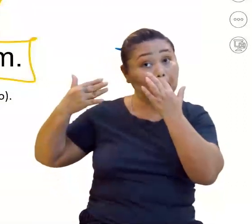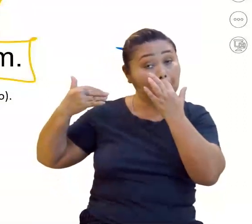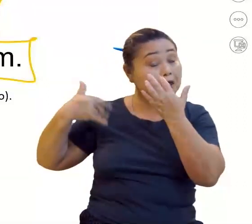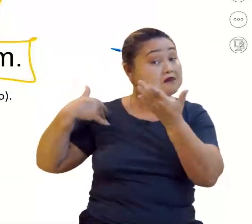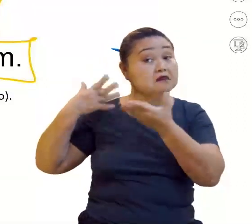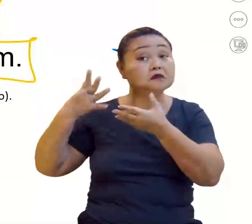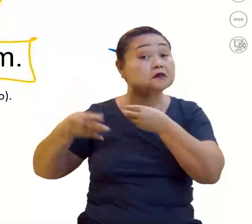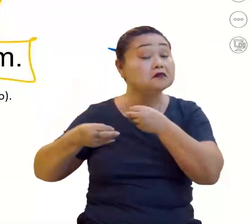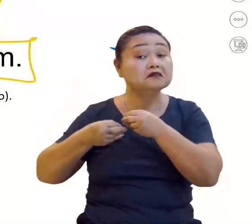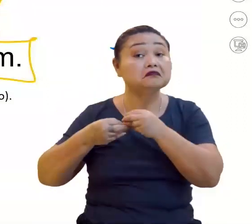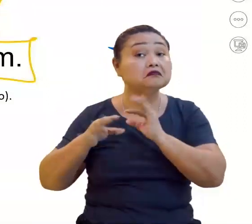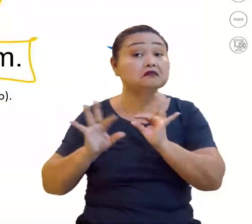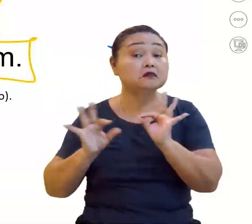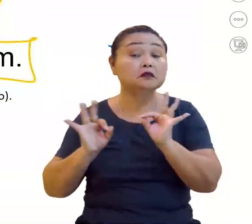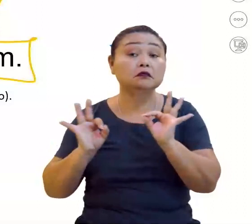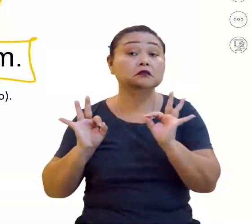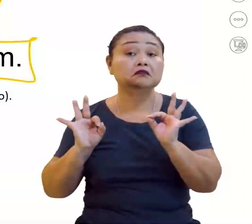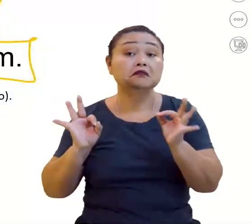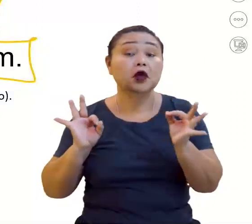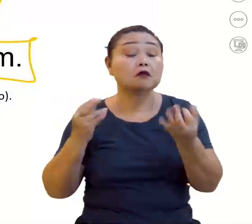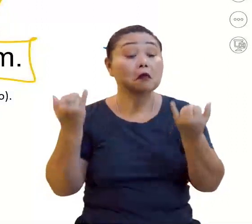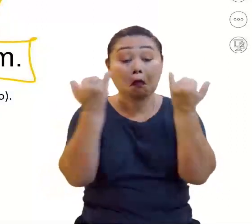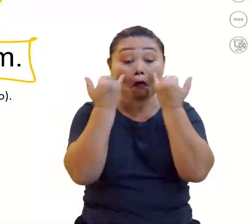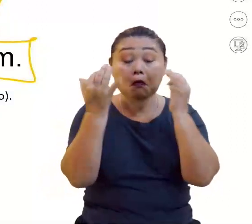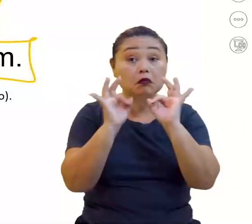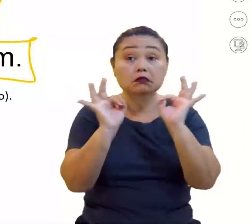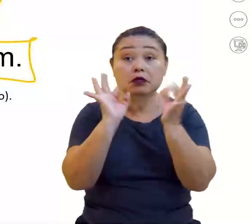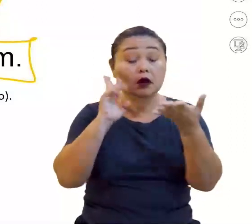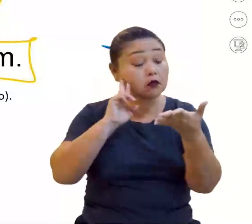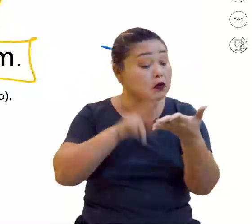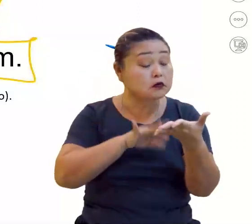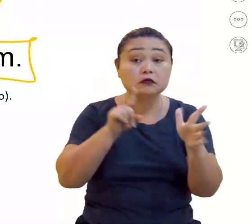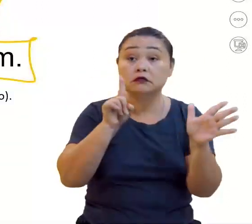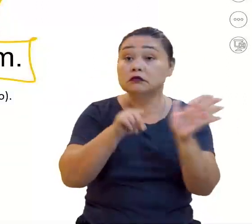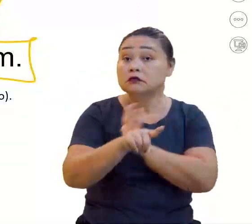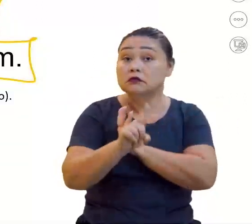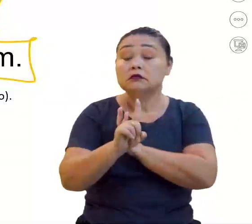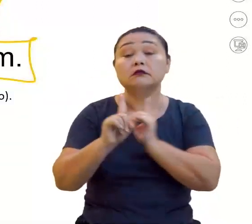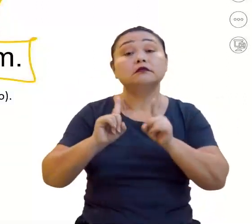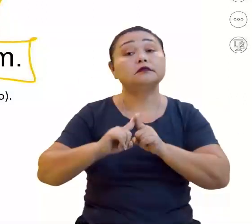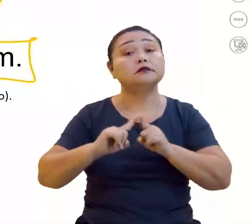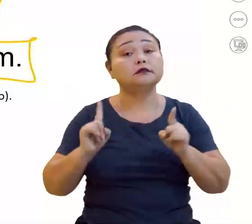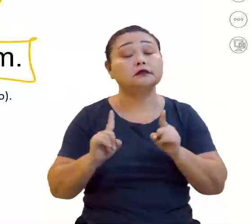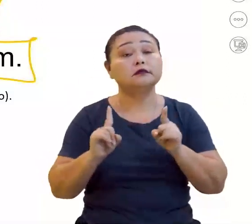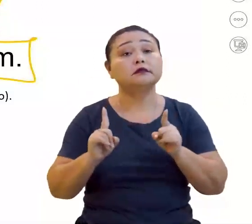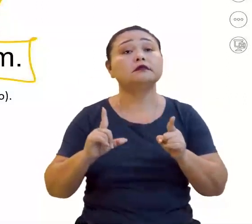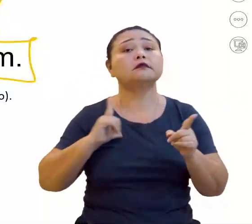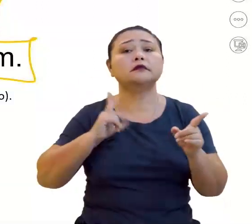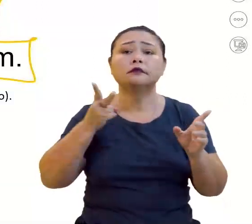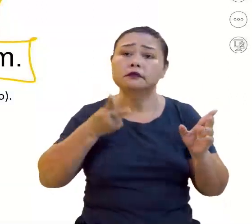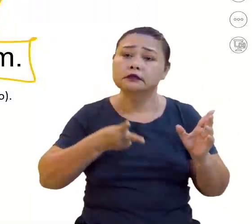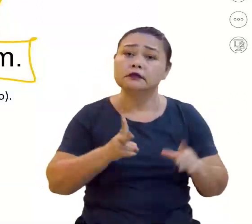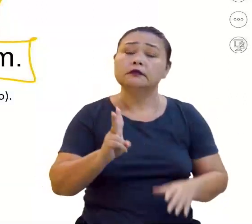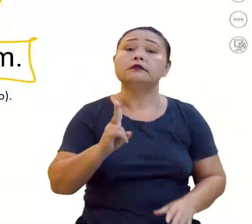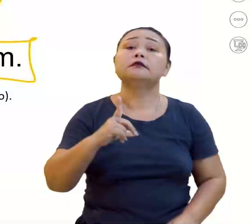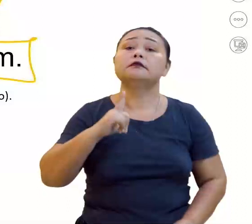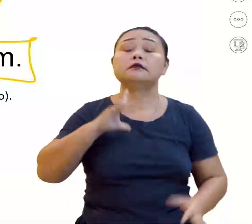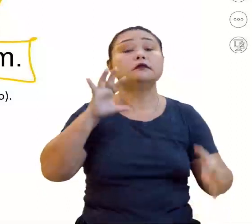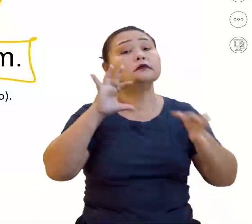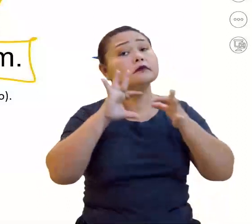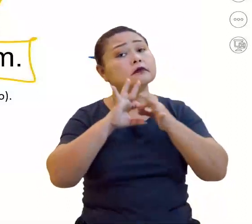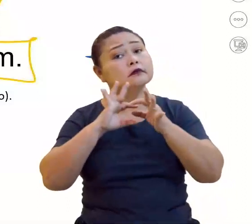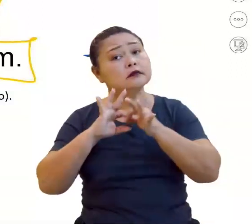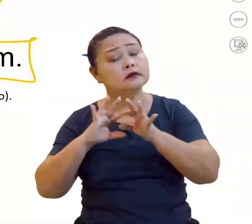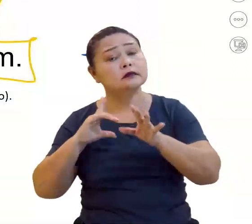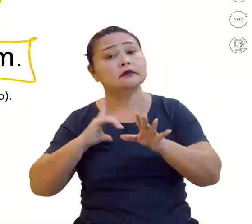contribuiu em muita coisa no sentido de resolver a questão, tá? Isso, mas assim, ele sempre vai contextualizar, né?